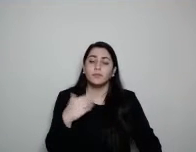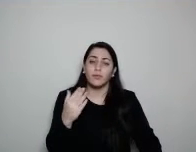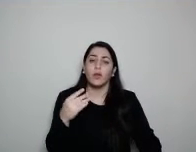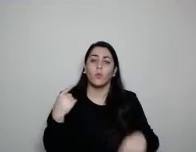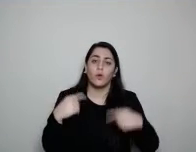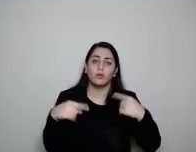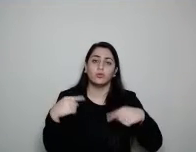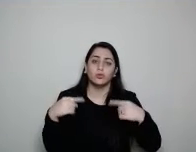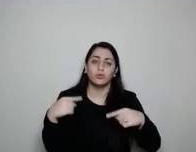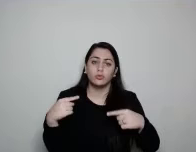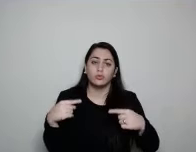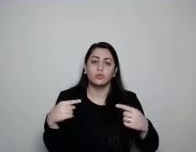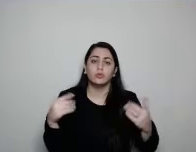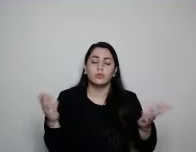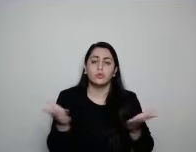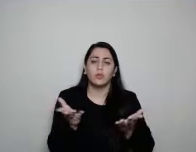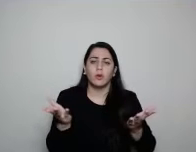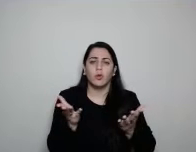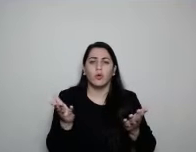que a Unimed